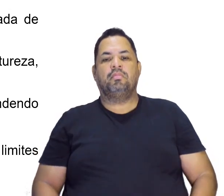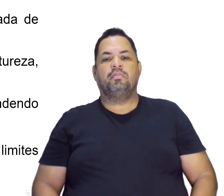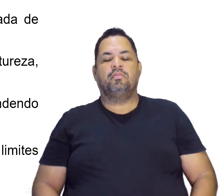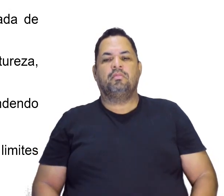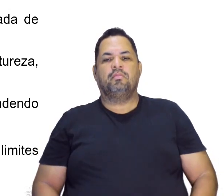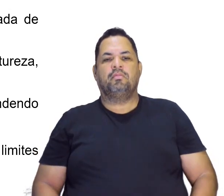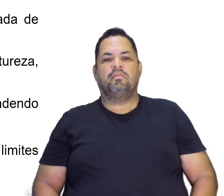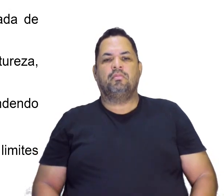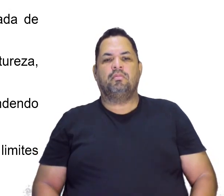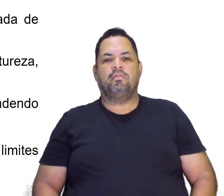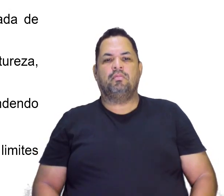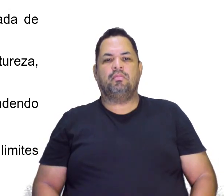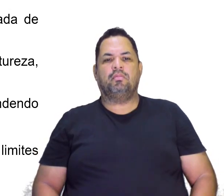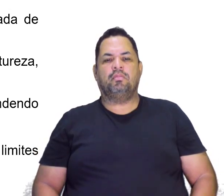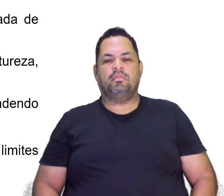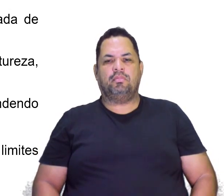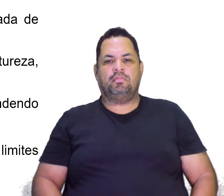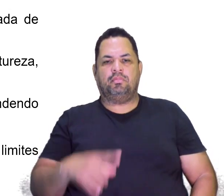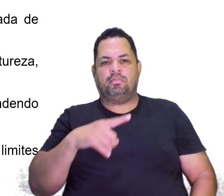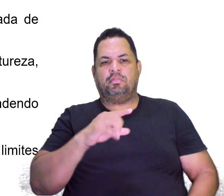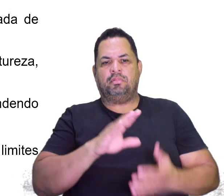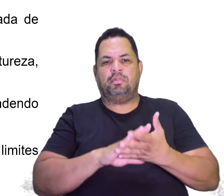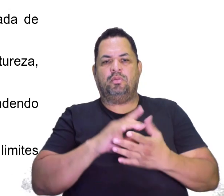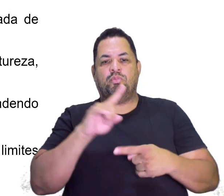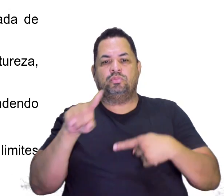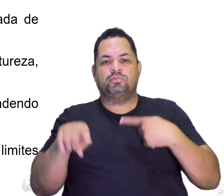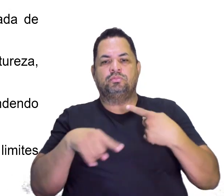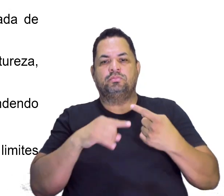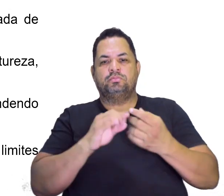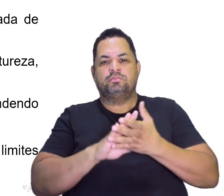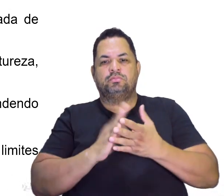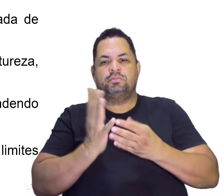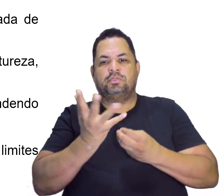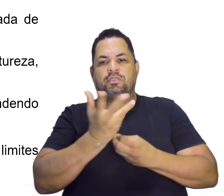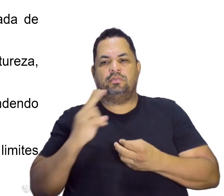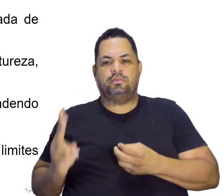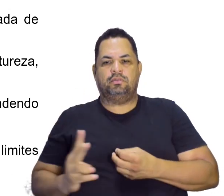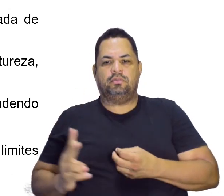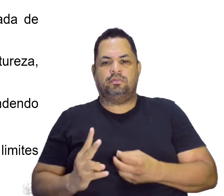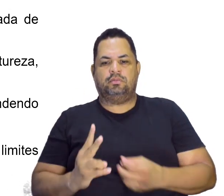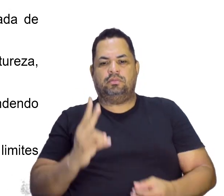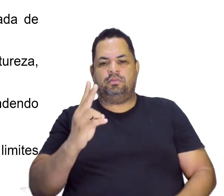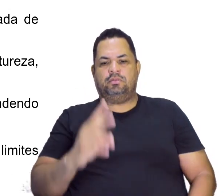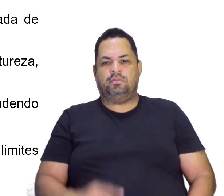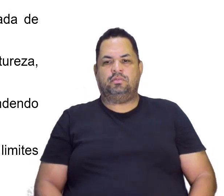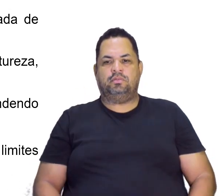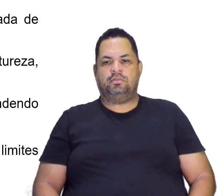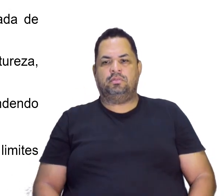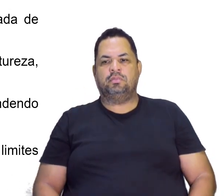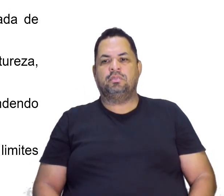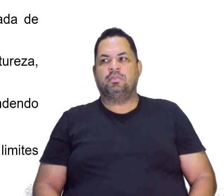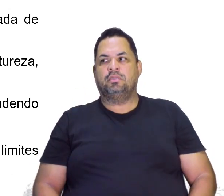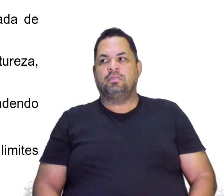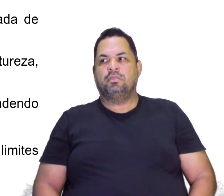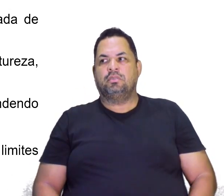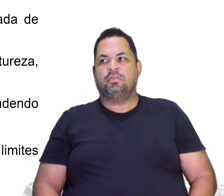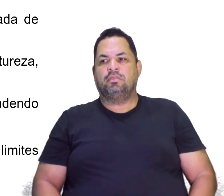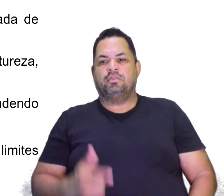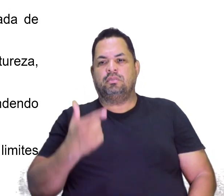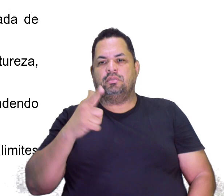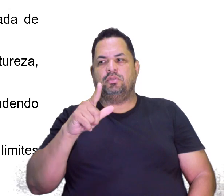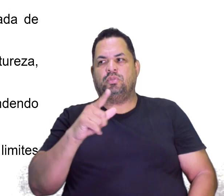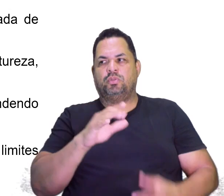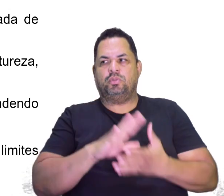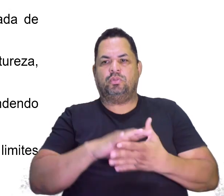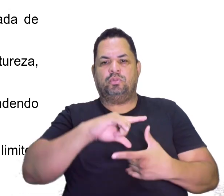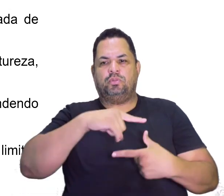com a intenção de criar uma arte que valorizasse a cultura brasileira. Anita Malfatti e